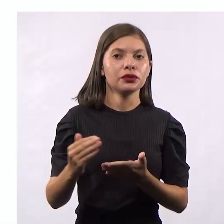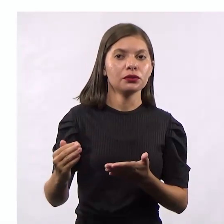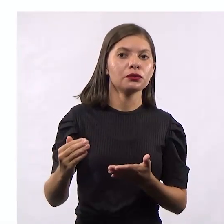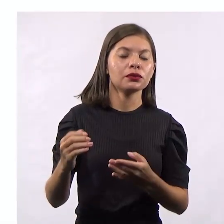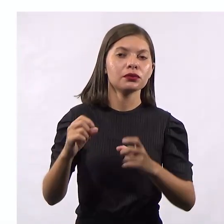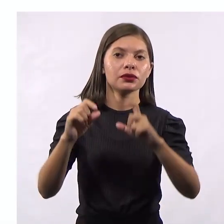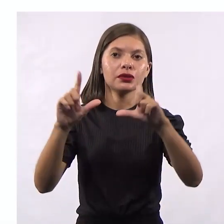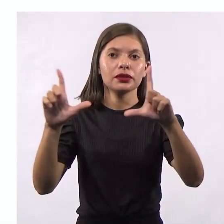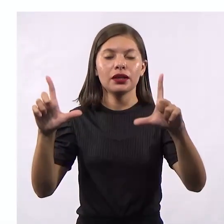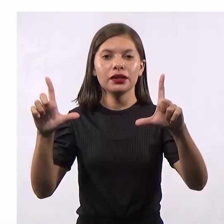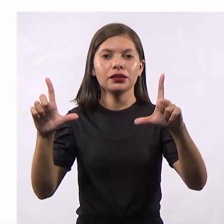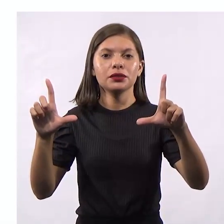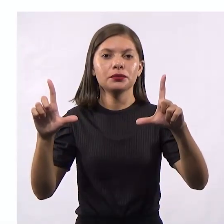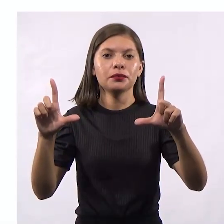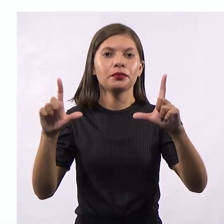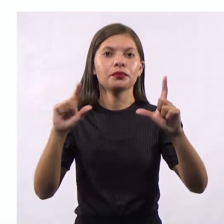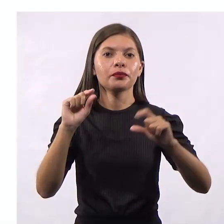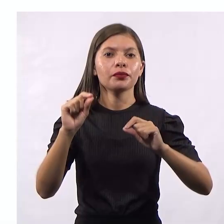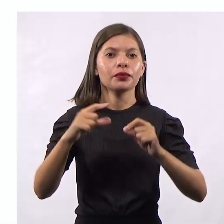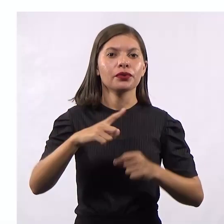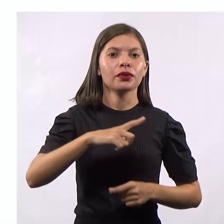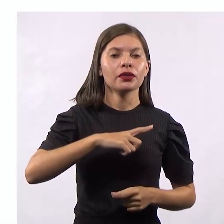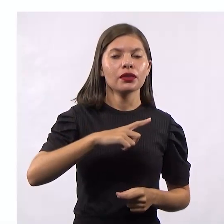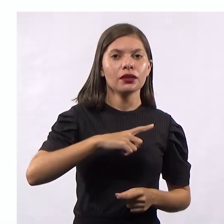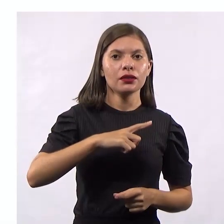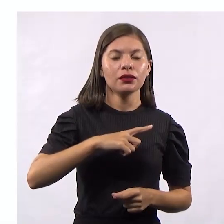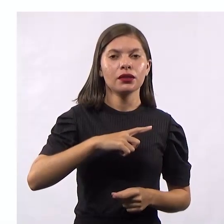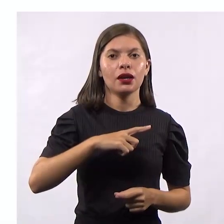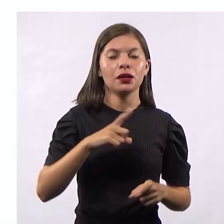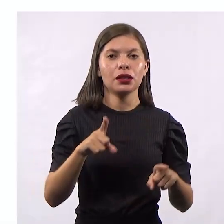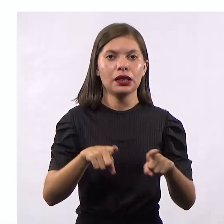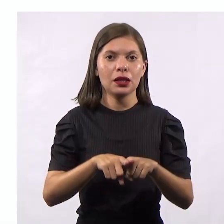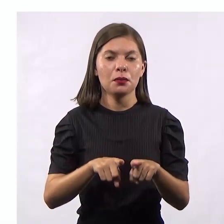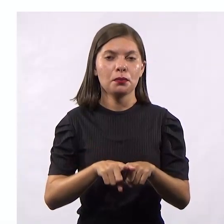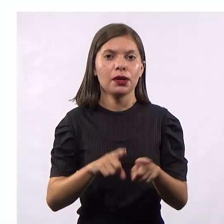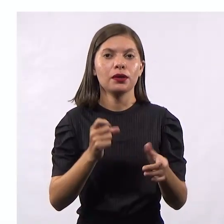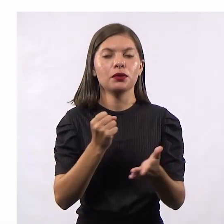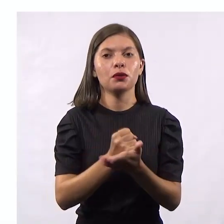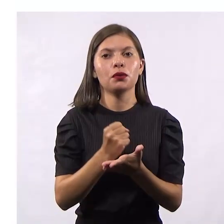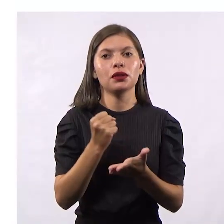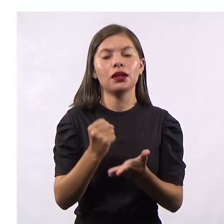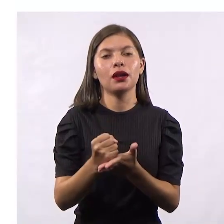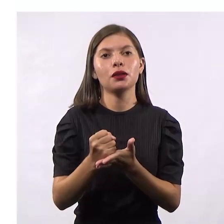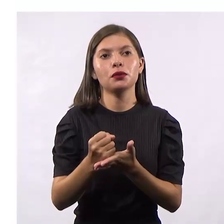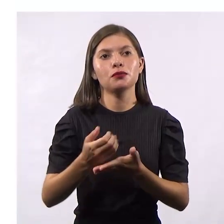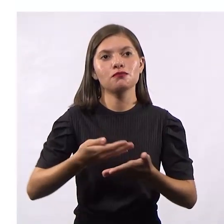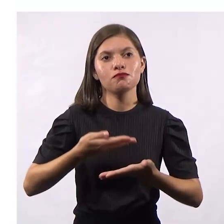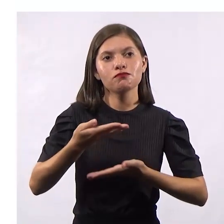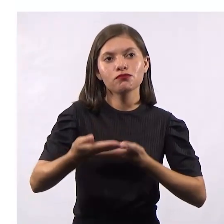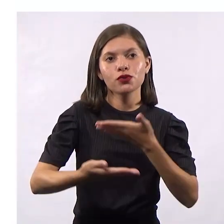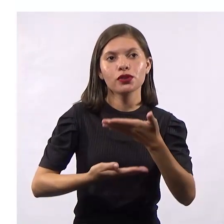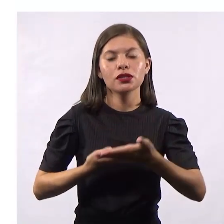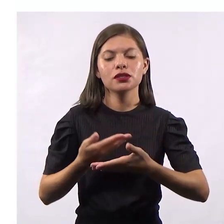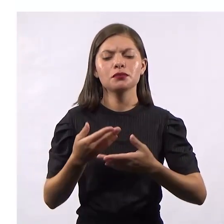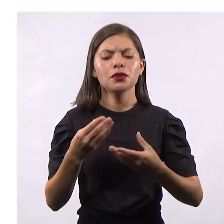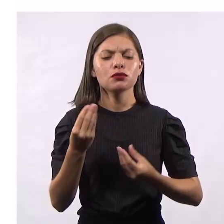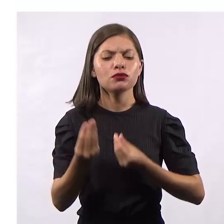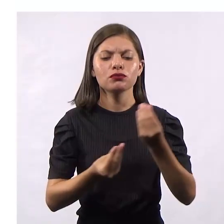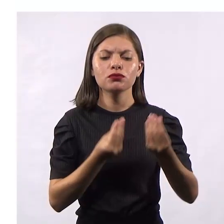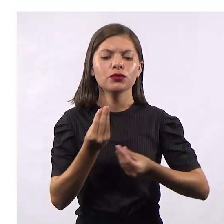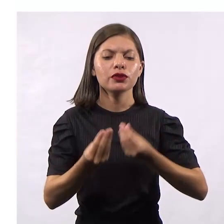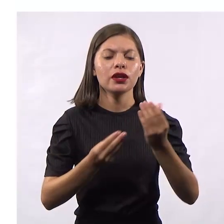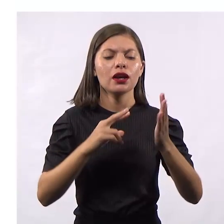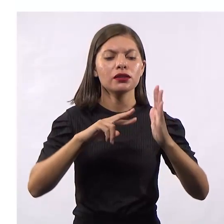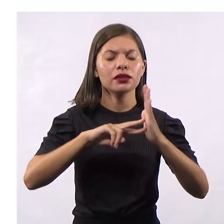Continuando nos slides, a gente tem também o contrato de fornecimento. O que é o contrato